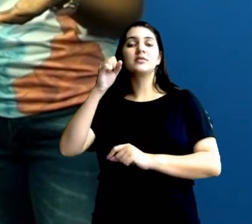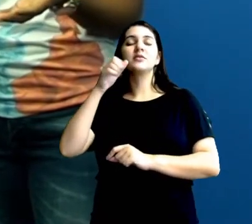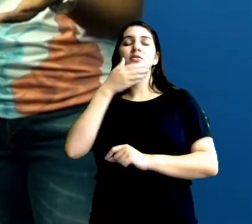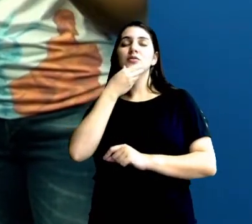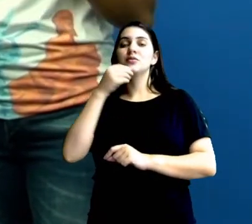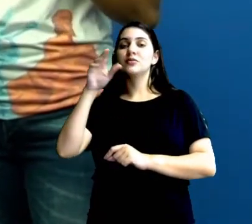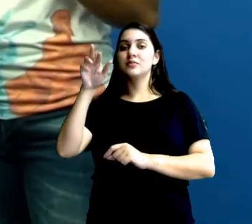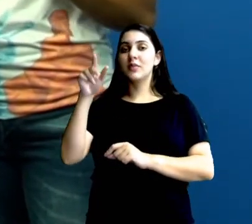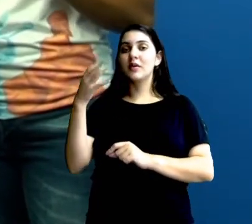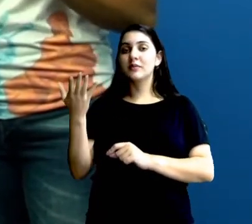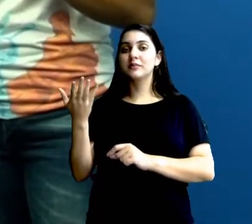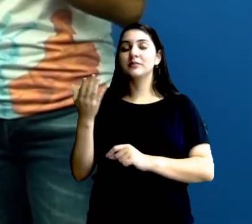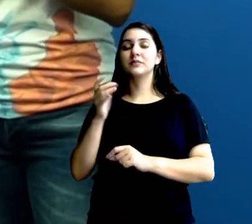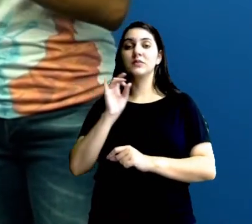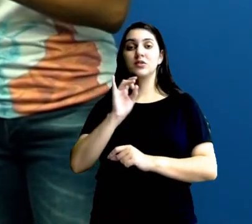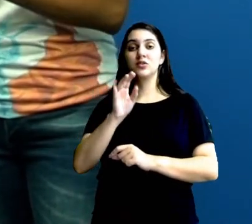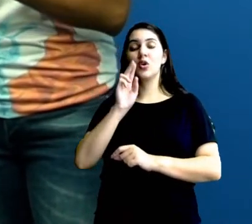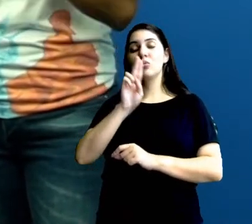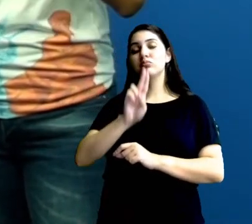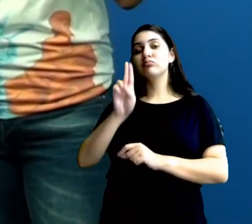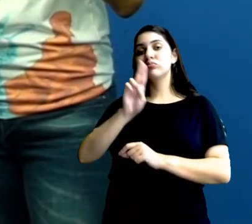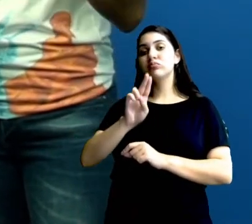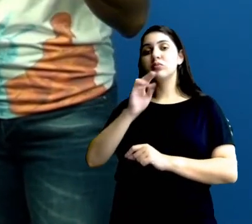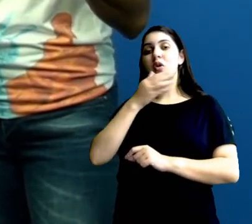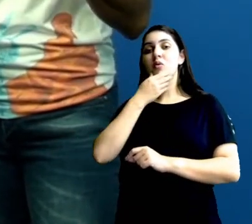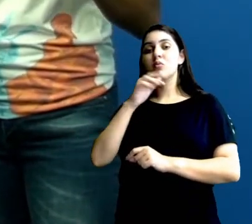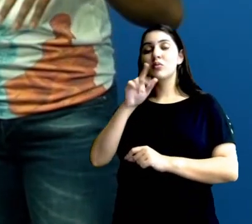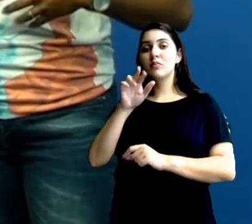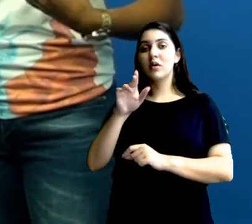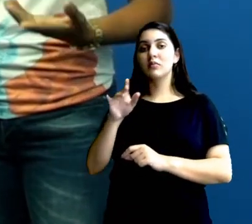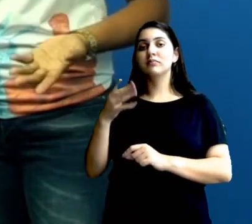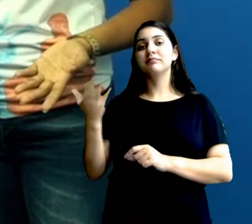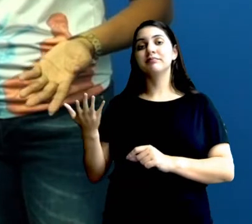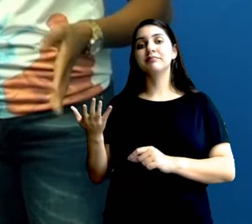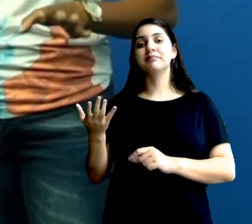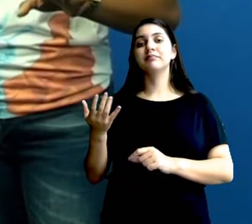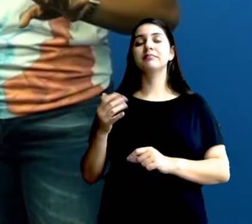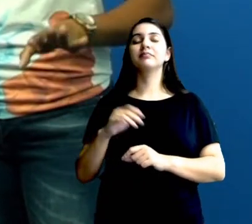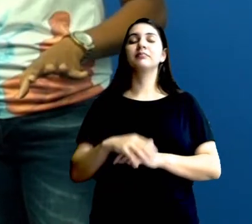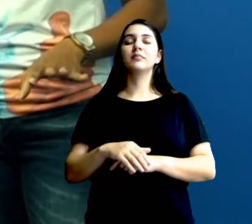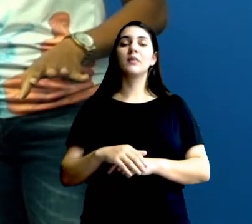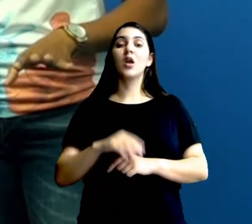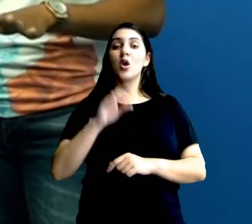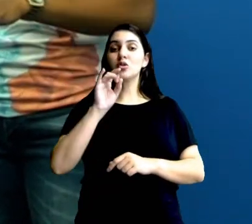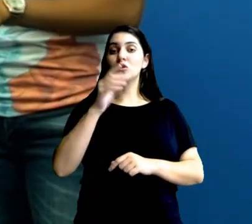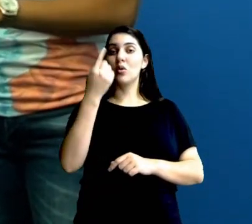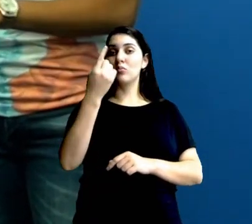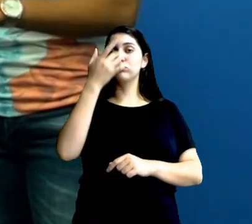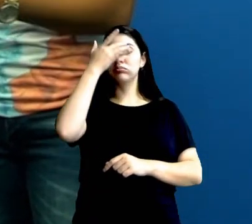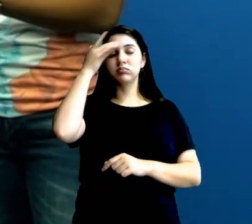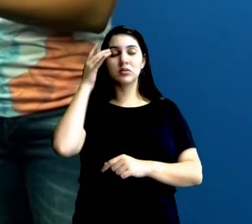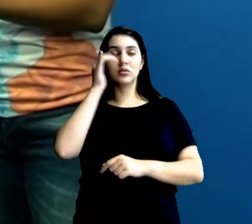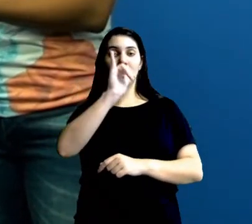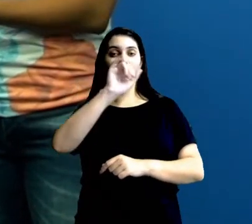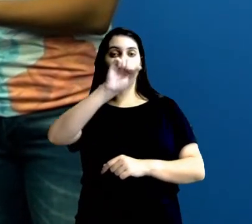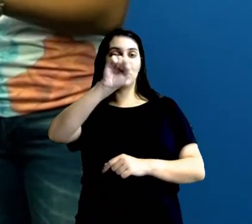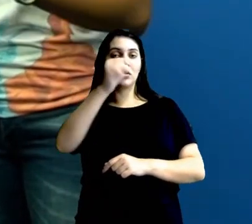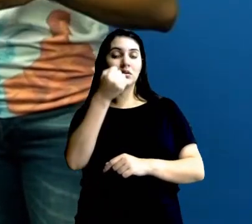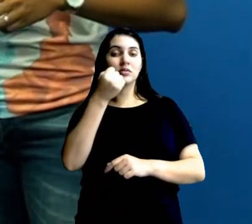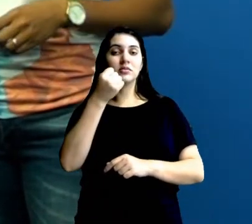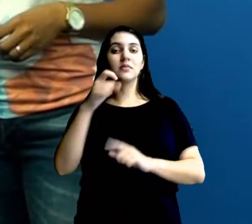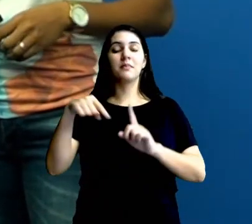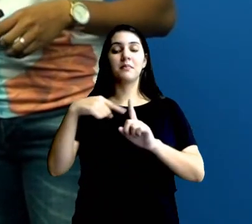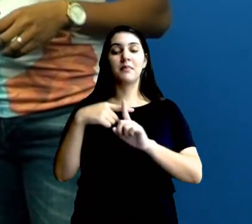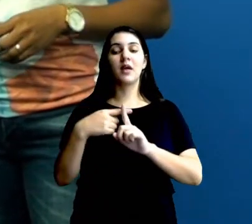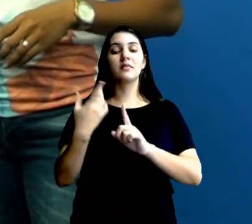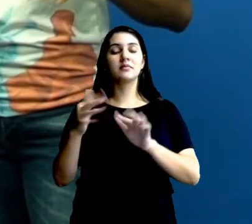seu irmão. Usa só o irmão, foi só uma pessoa que você quis saber, então usa who is, mais o